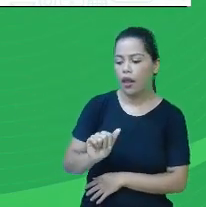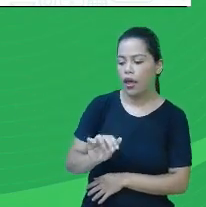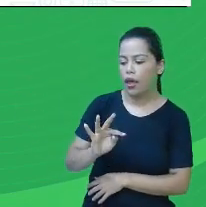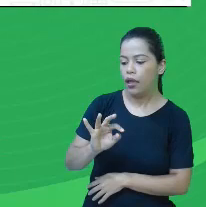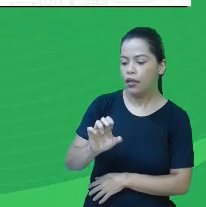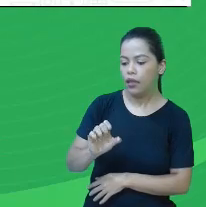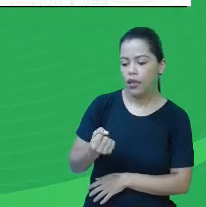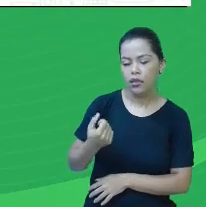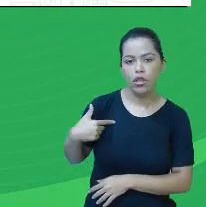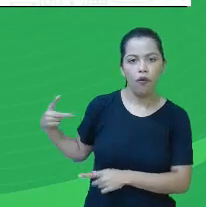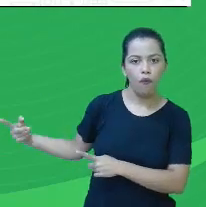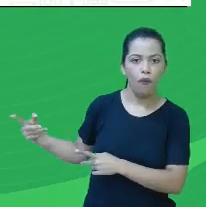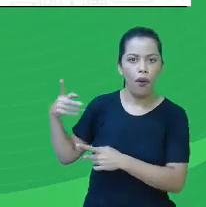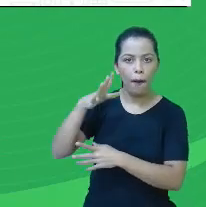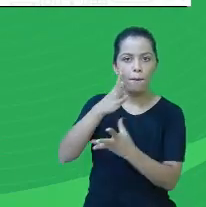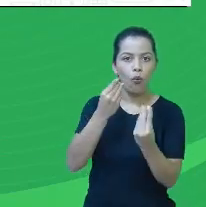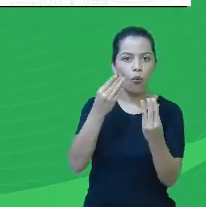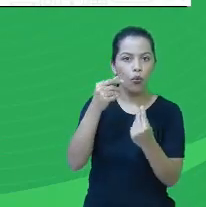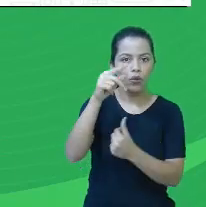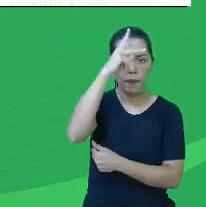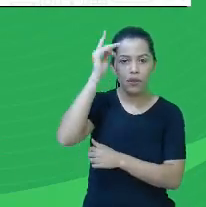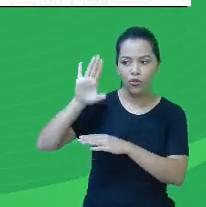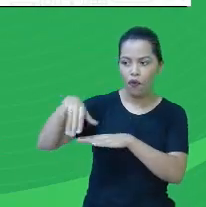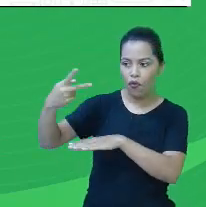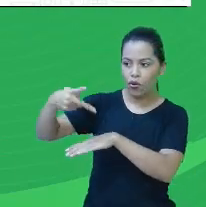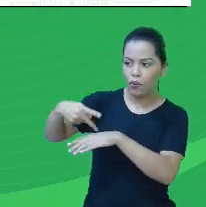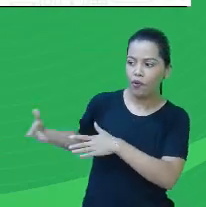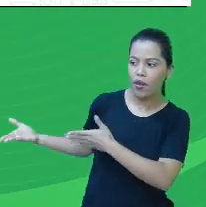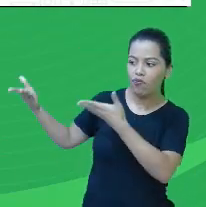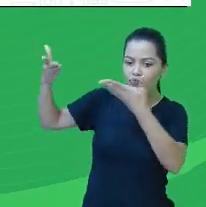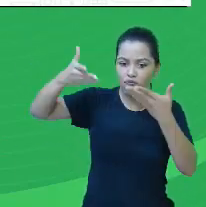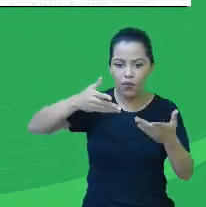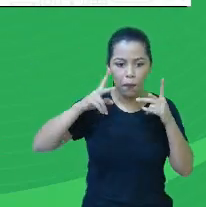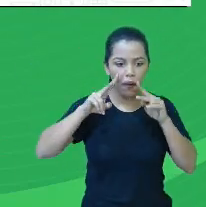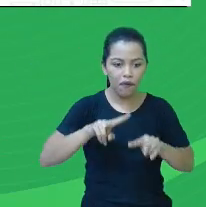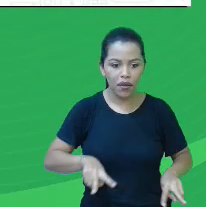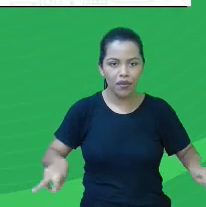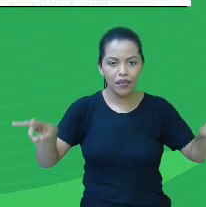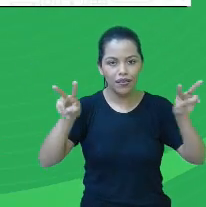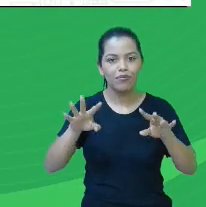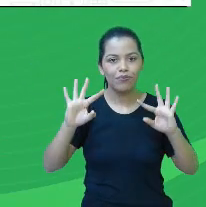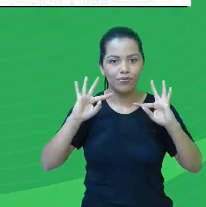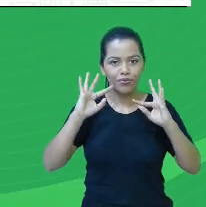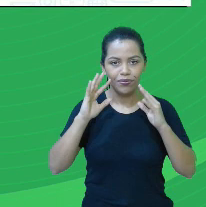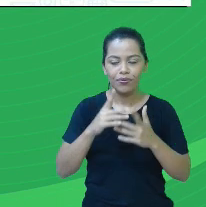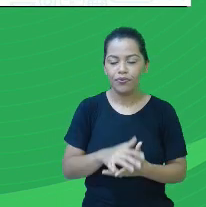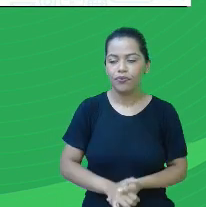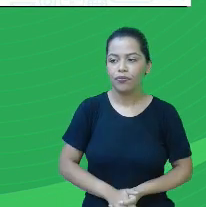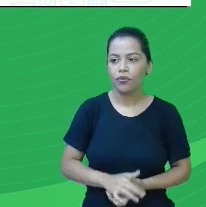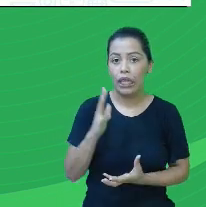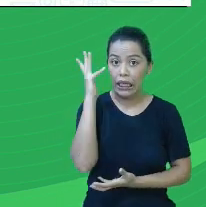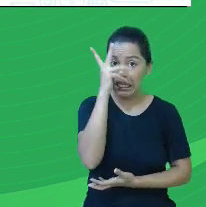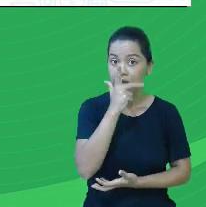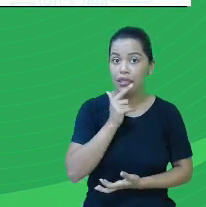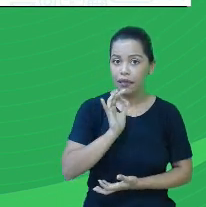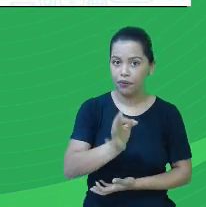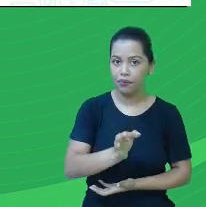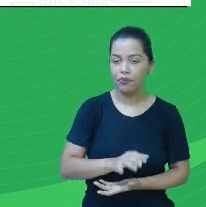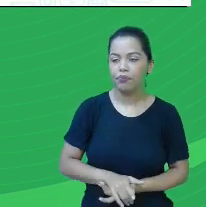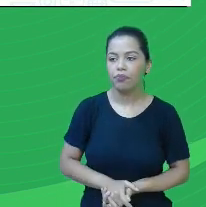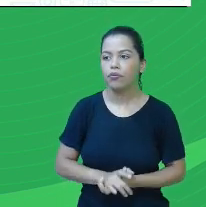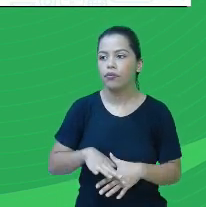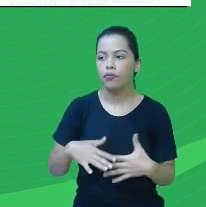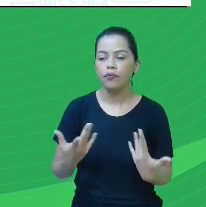ao nosso país para conhecê-la. Muito bonita, não é? Agora sim, nós vamos falar um